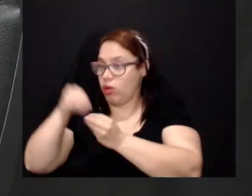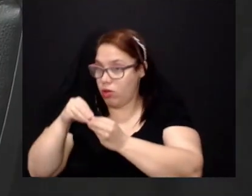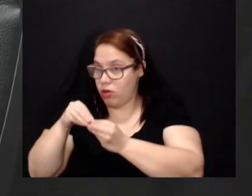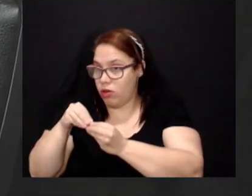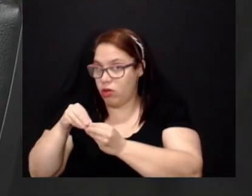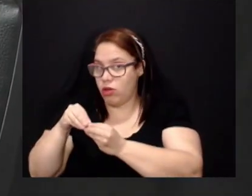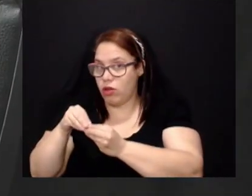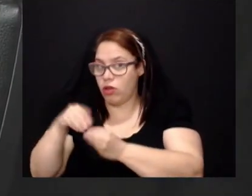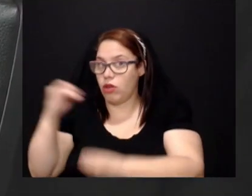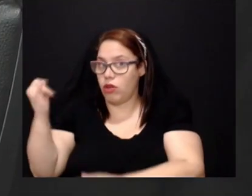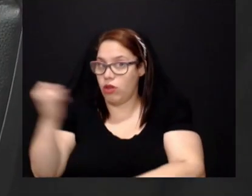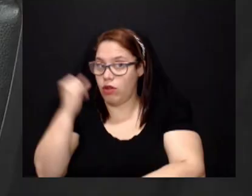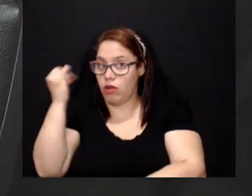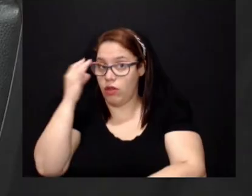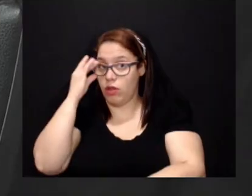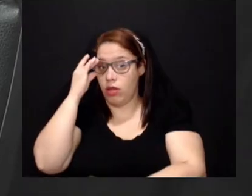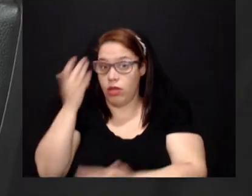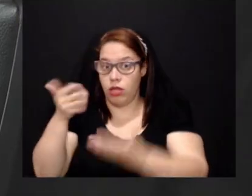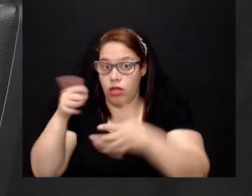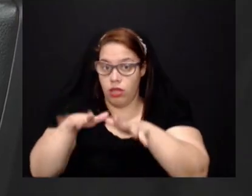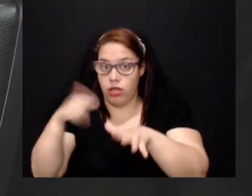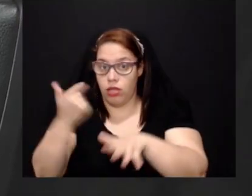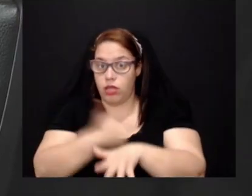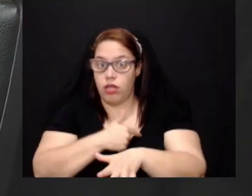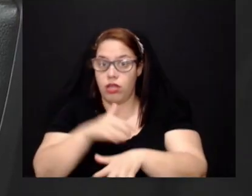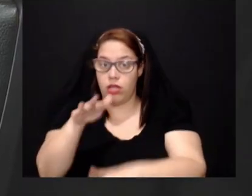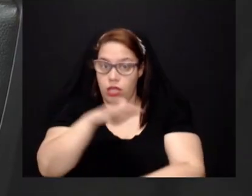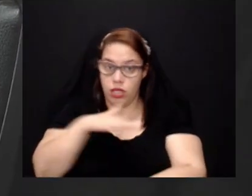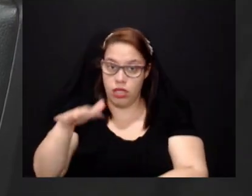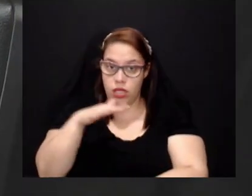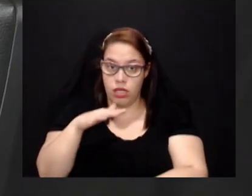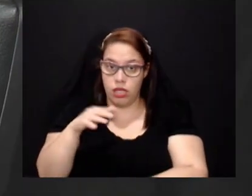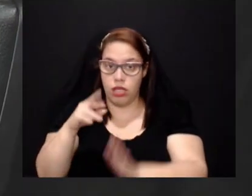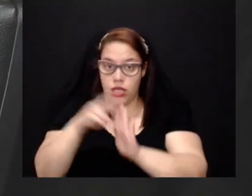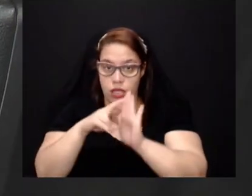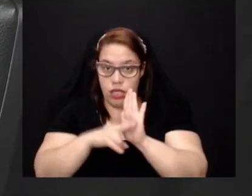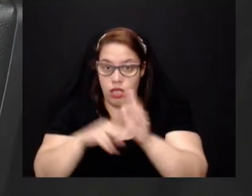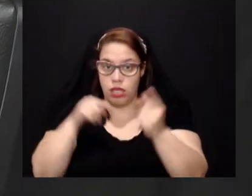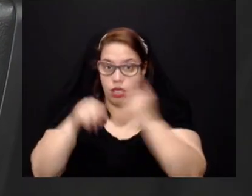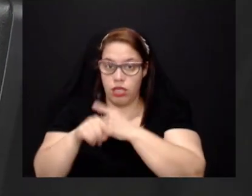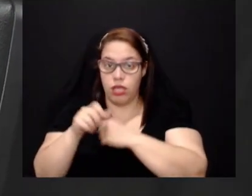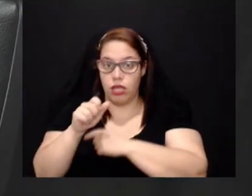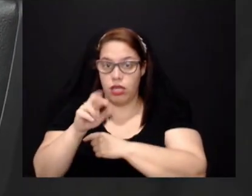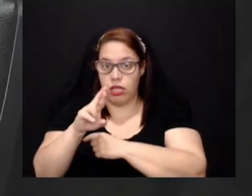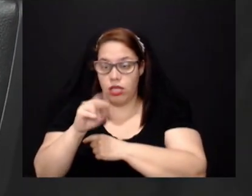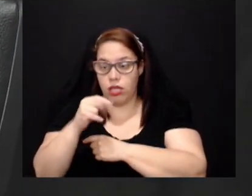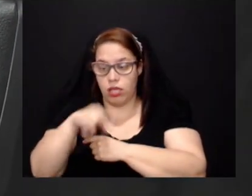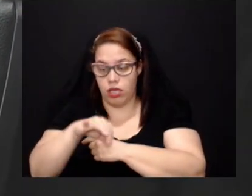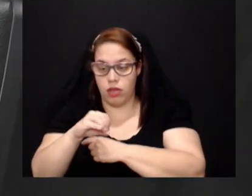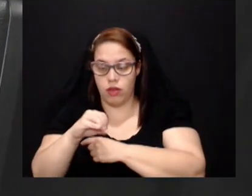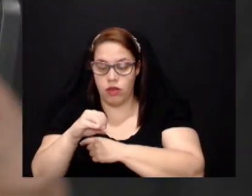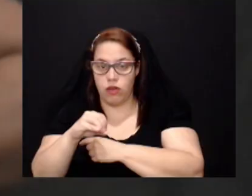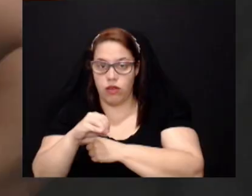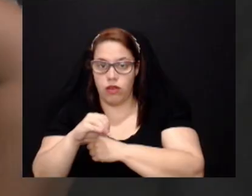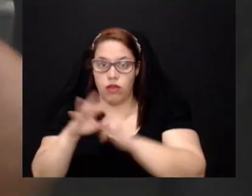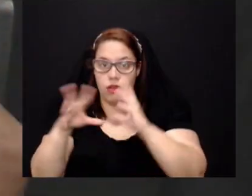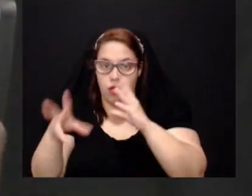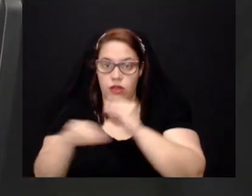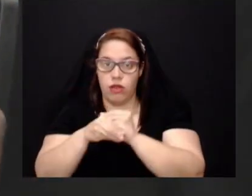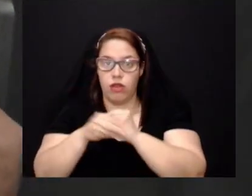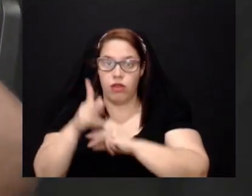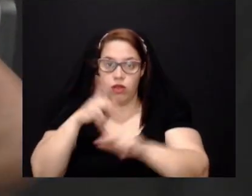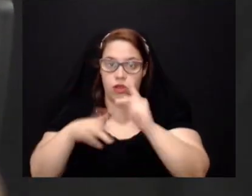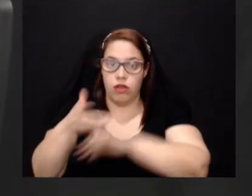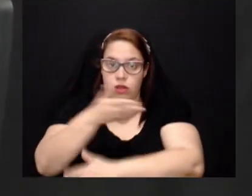foi implementado na nossa rede esse ano é o protocolo antirracista, que está englobando aí toda a população, envolvendo,